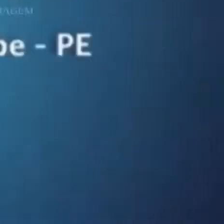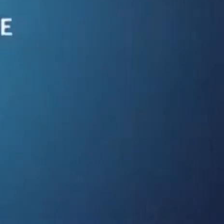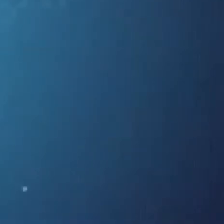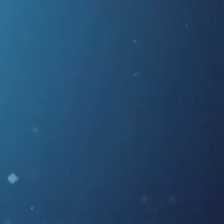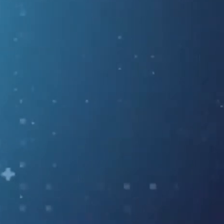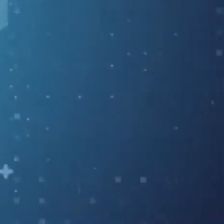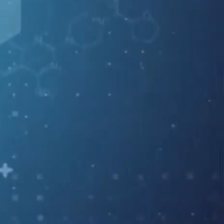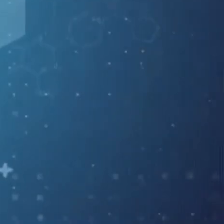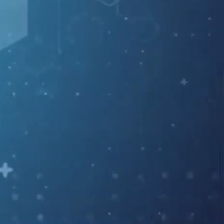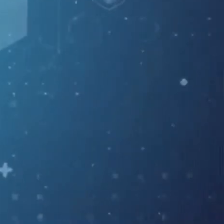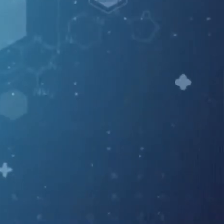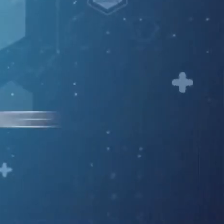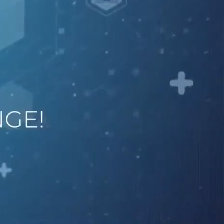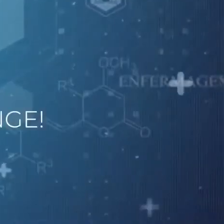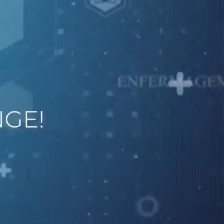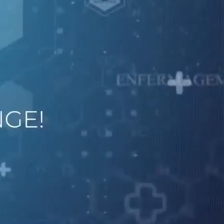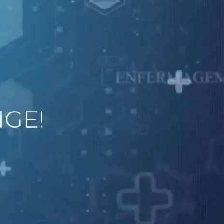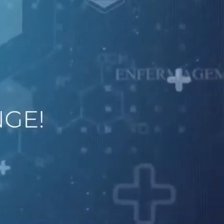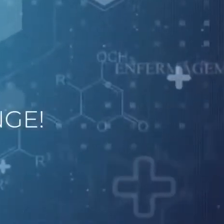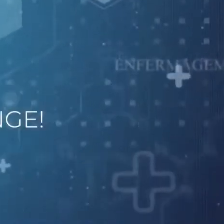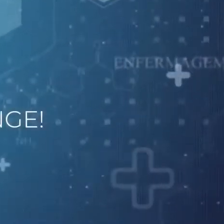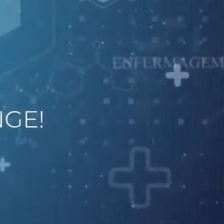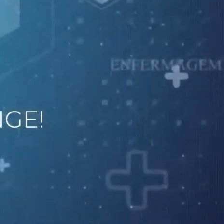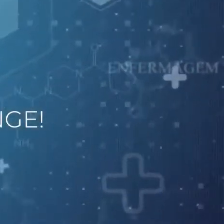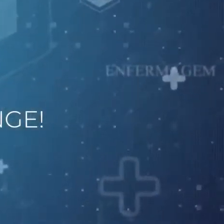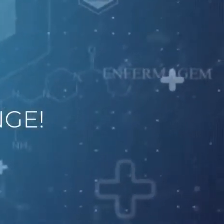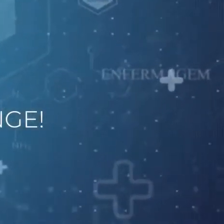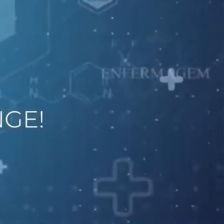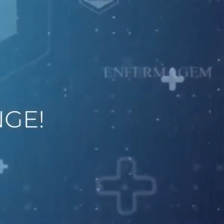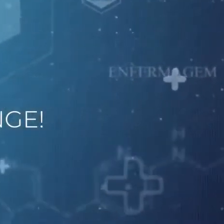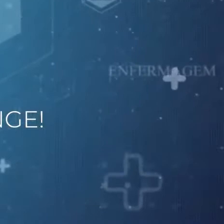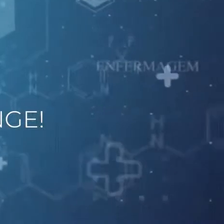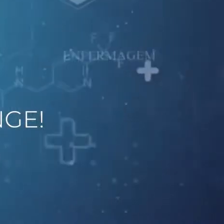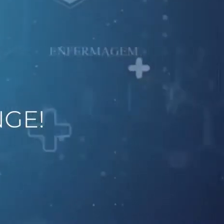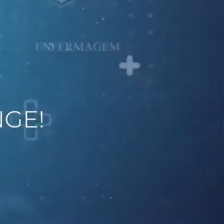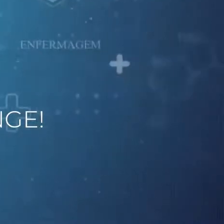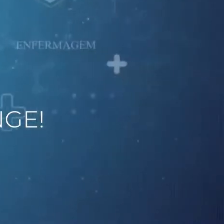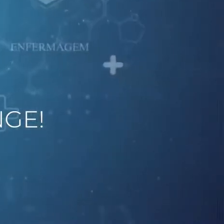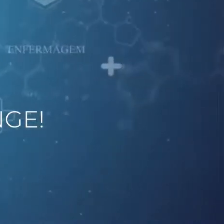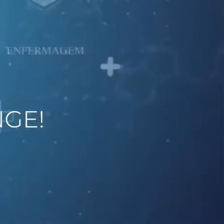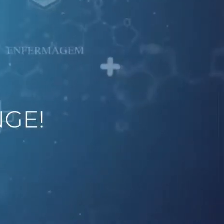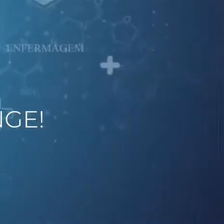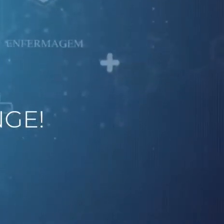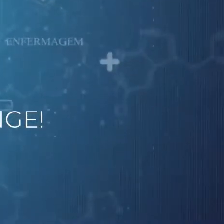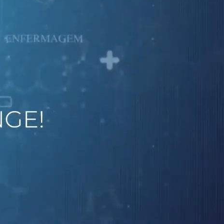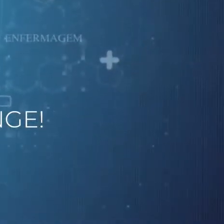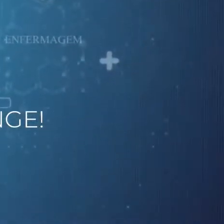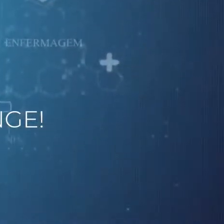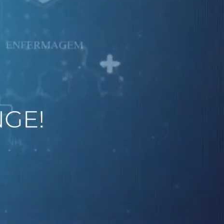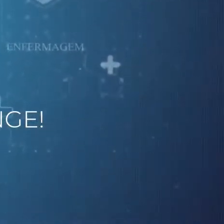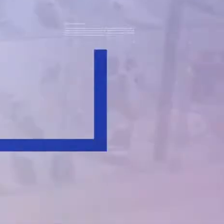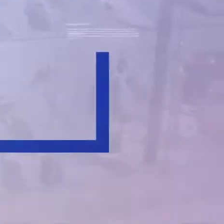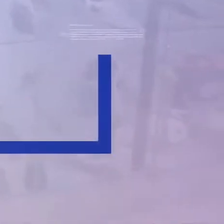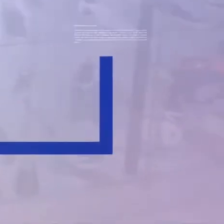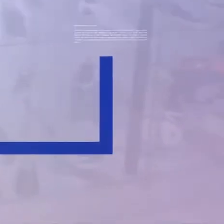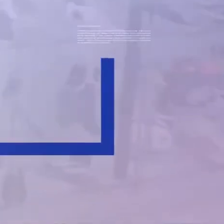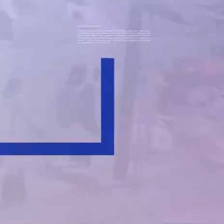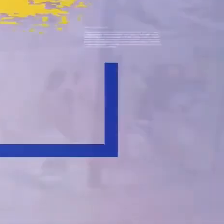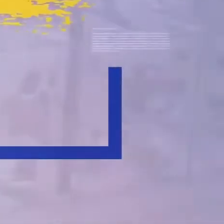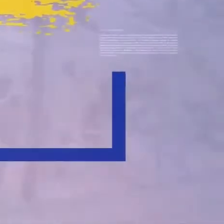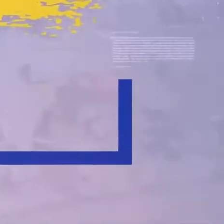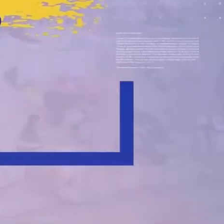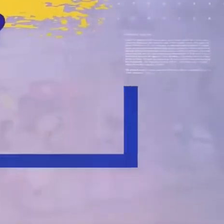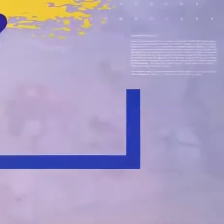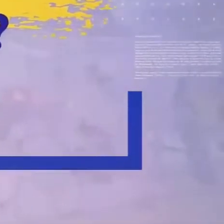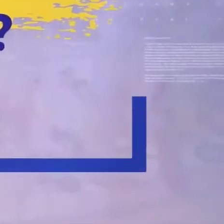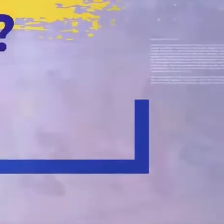3731-3822. Unopar Santa Cruz, mais perto para você e ainda mais longe. Quer garantir